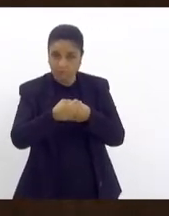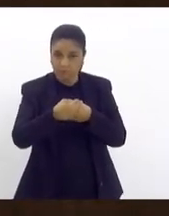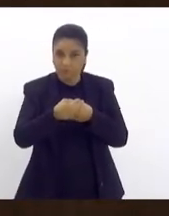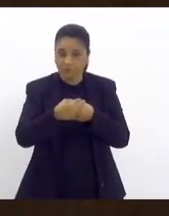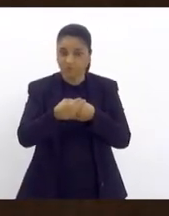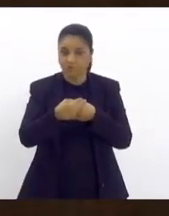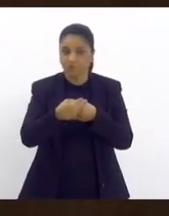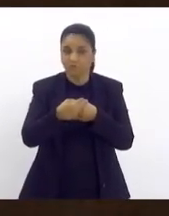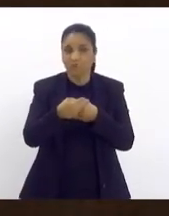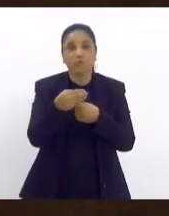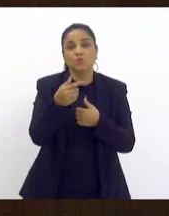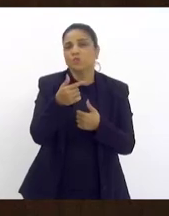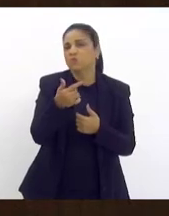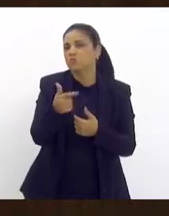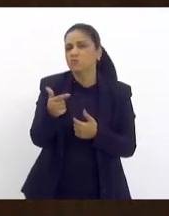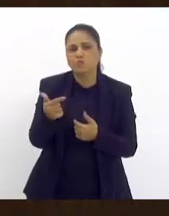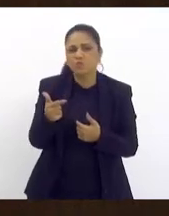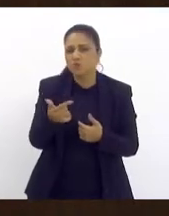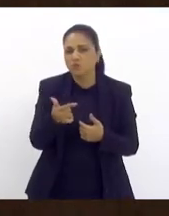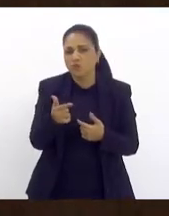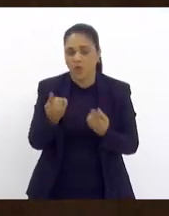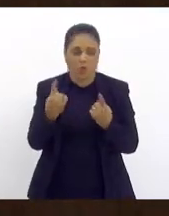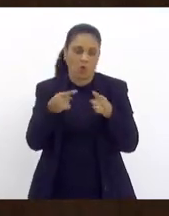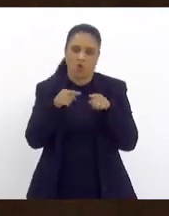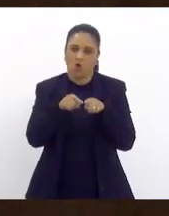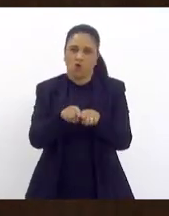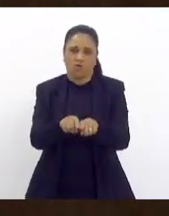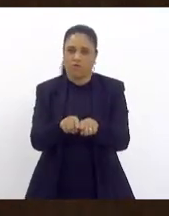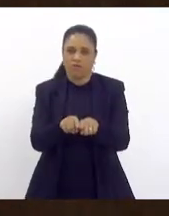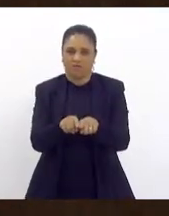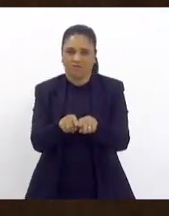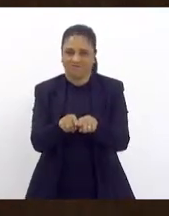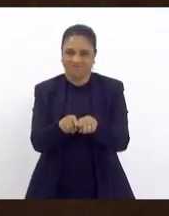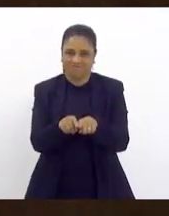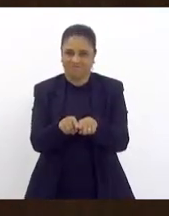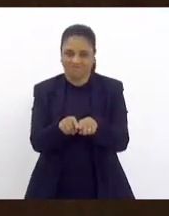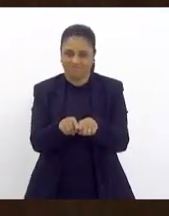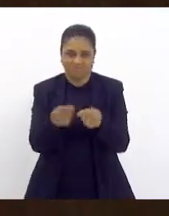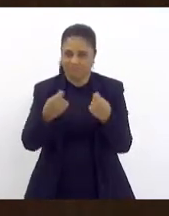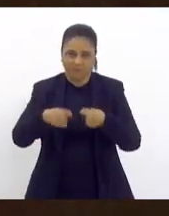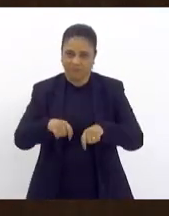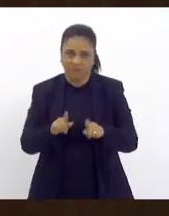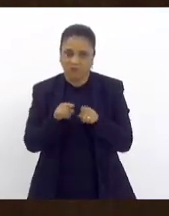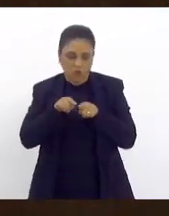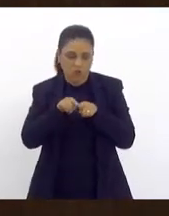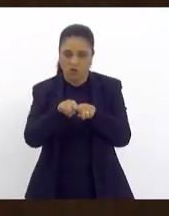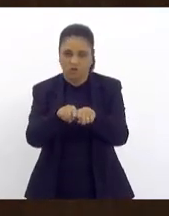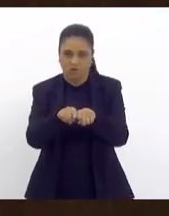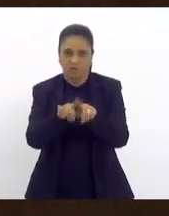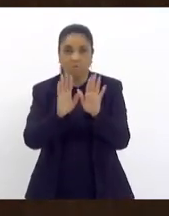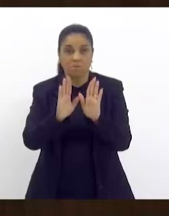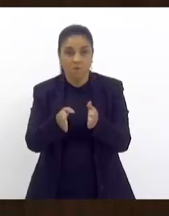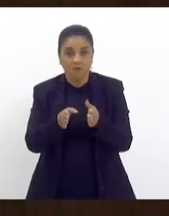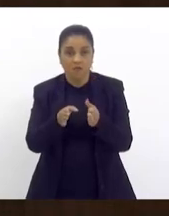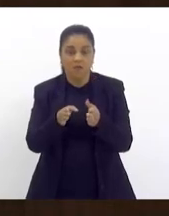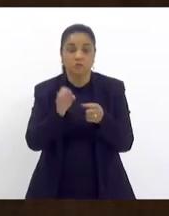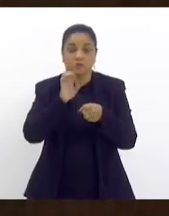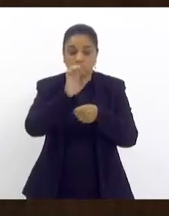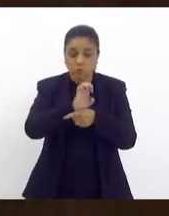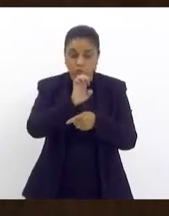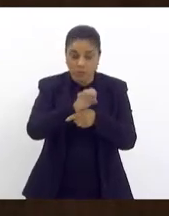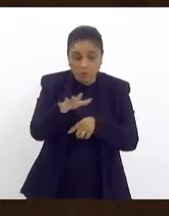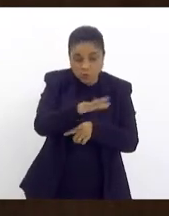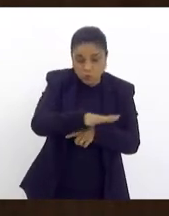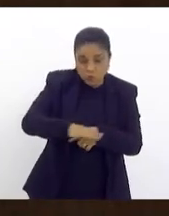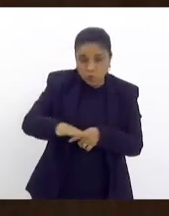Não há necessidade de convênio mas quando o estado vai fazer alguma coisa em solo Municipal